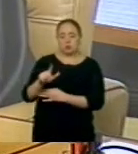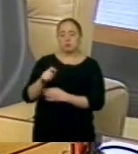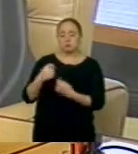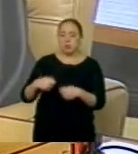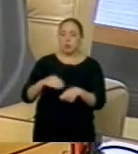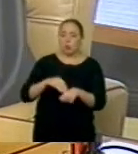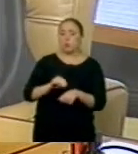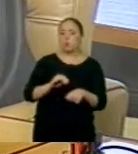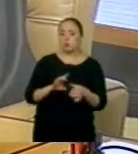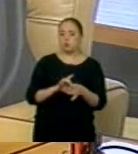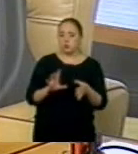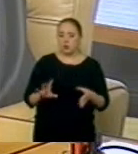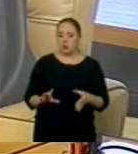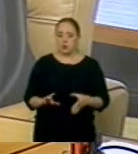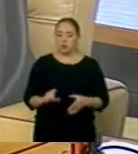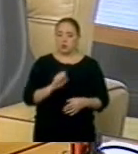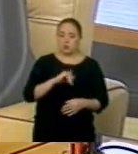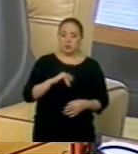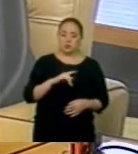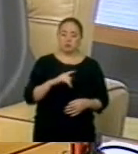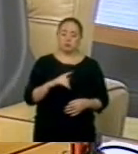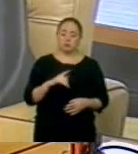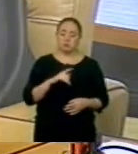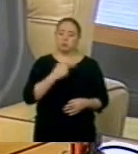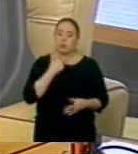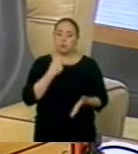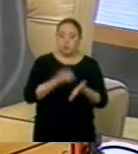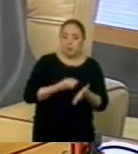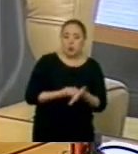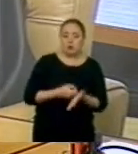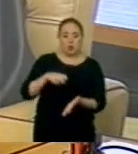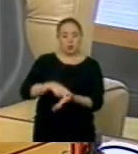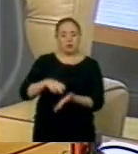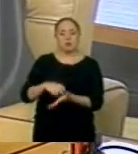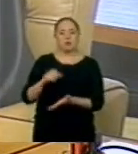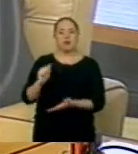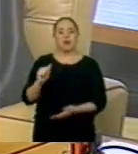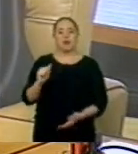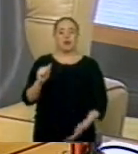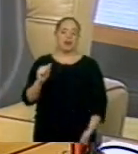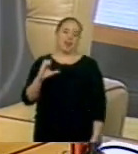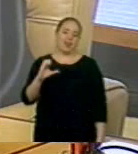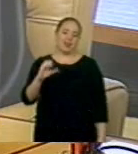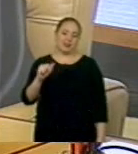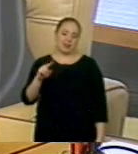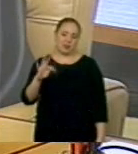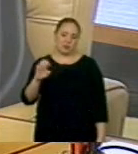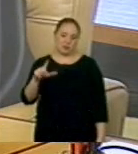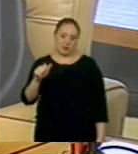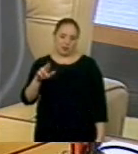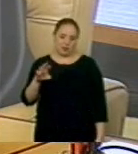concedê-la, com ou sem imposição das cautelares alternativas, como se refere ao